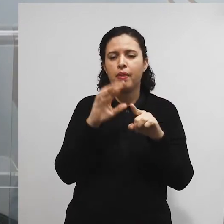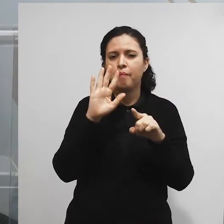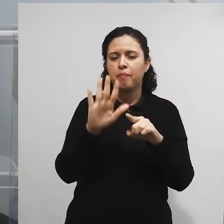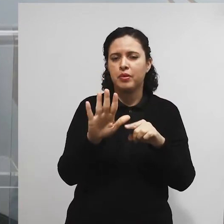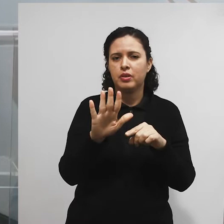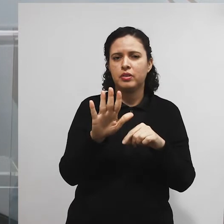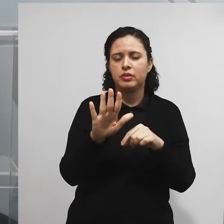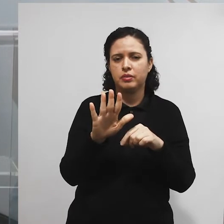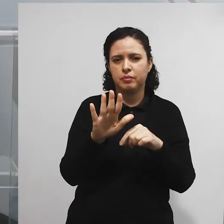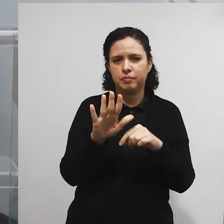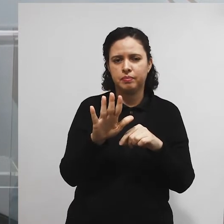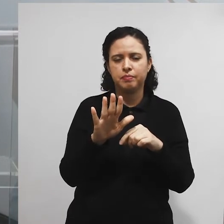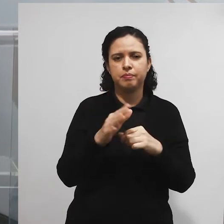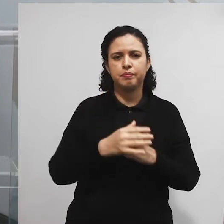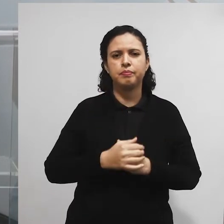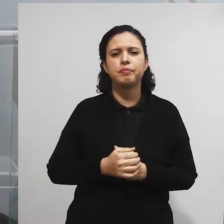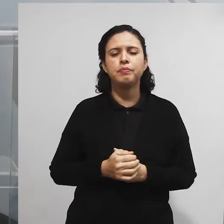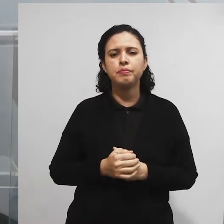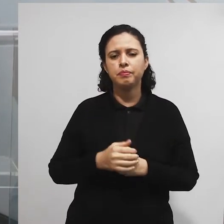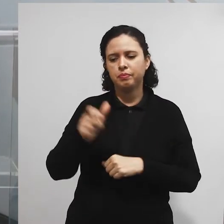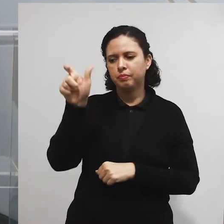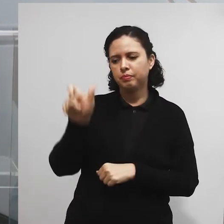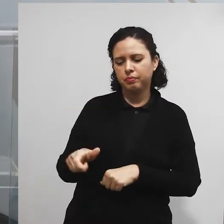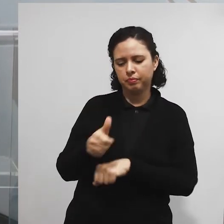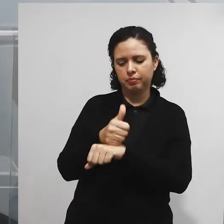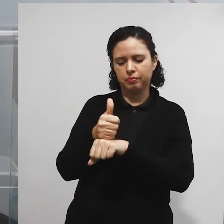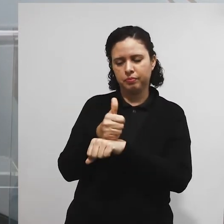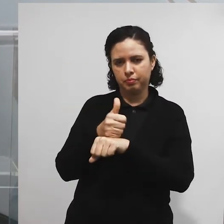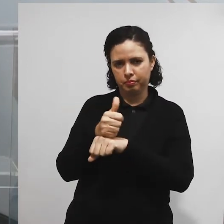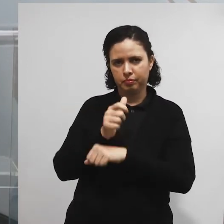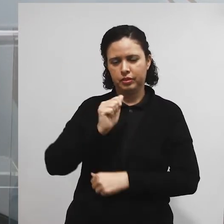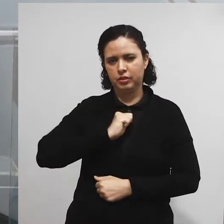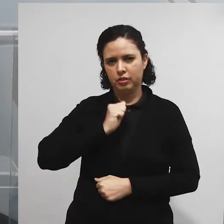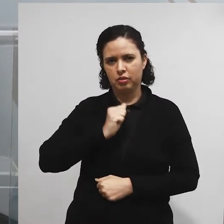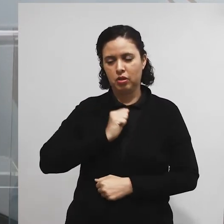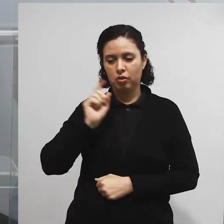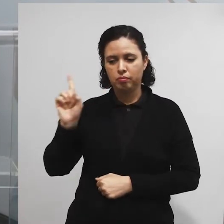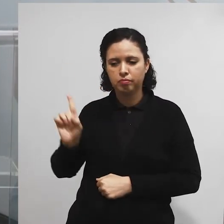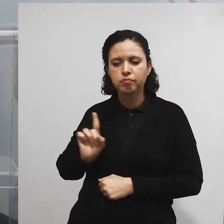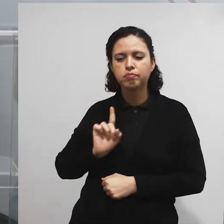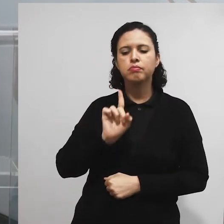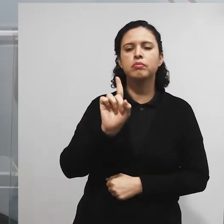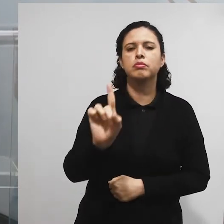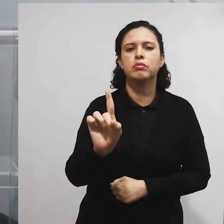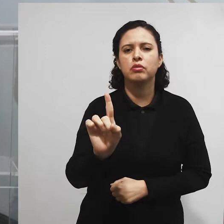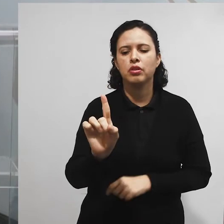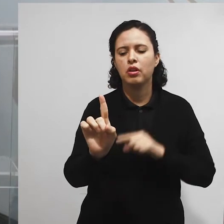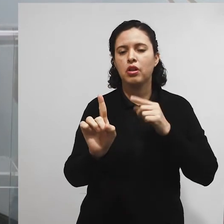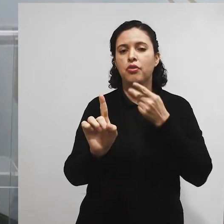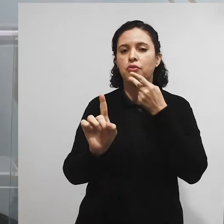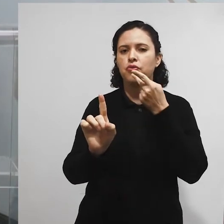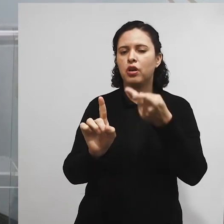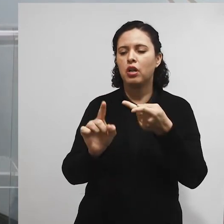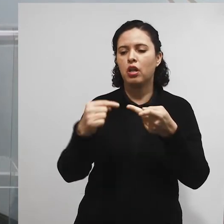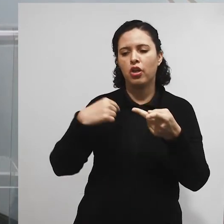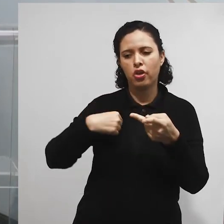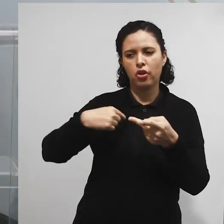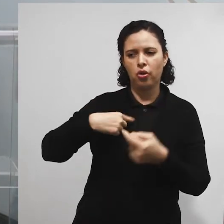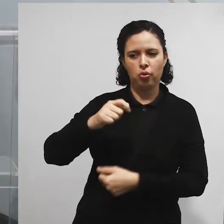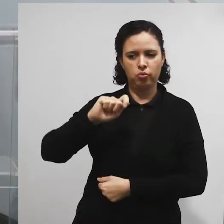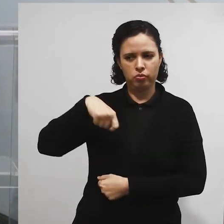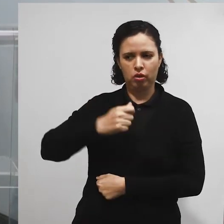se revela dentro de um grupo. O antropólogo, ele se identifica e diz o que está fazendo ali, um estudo